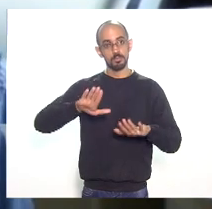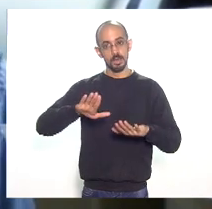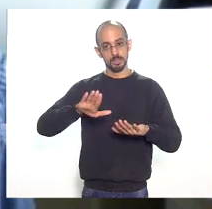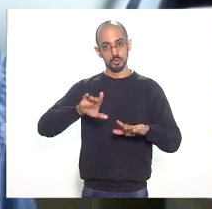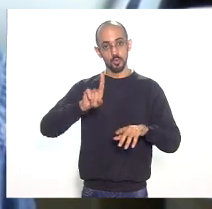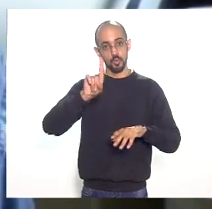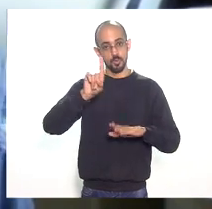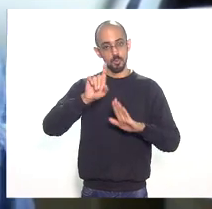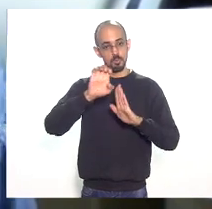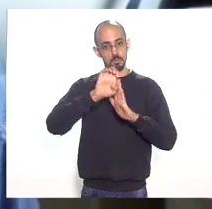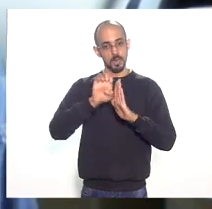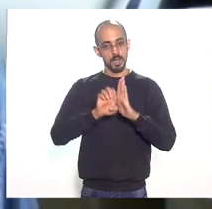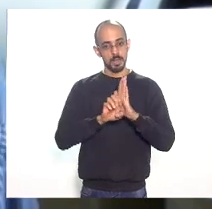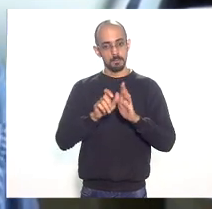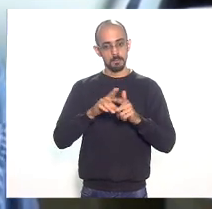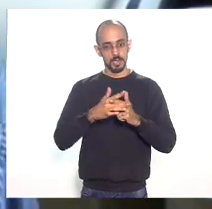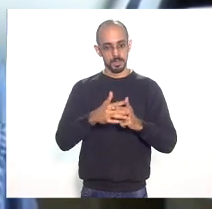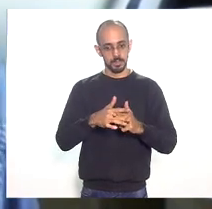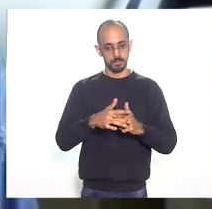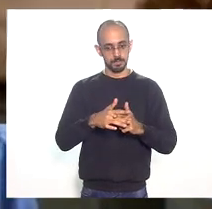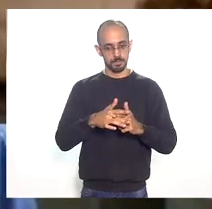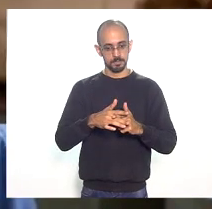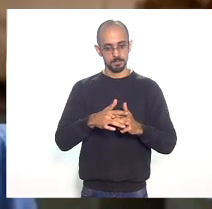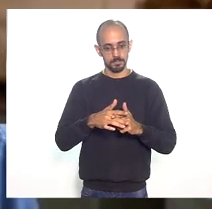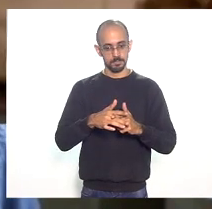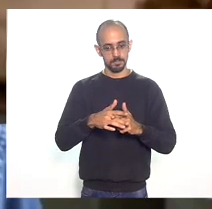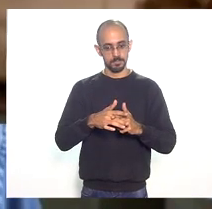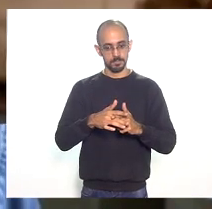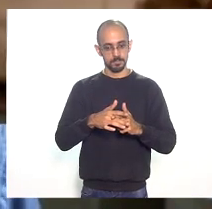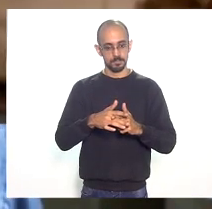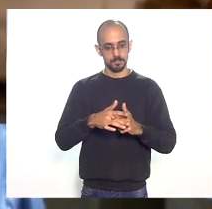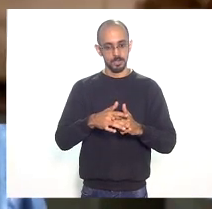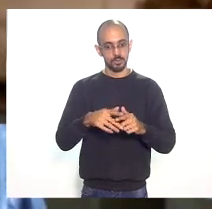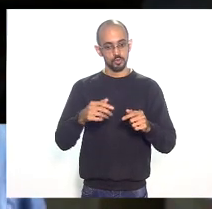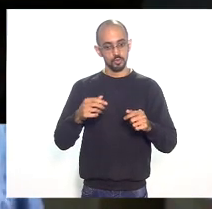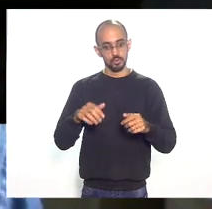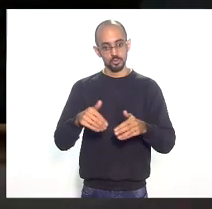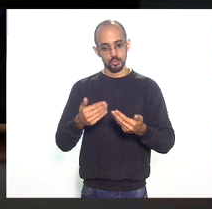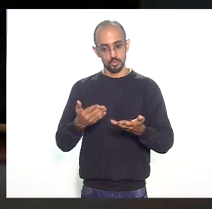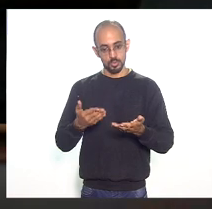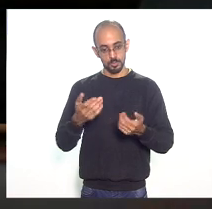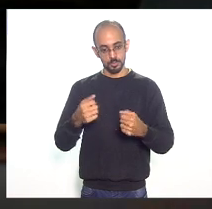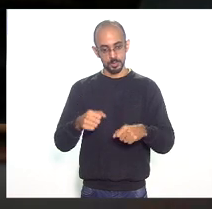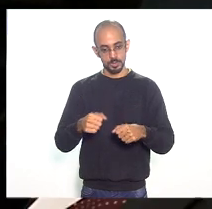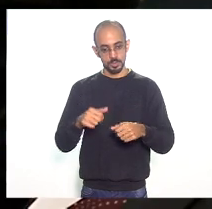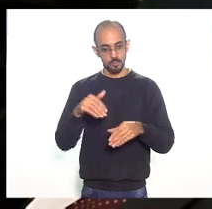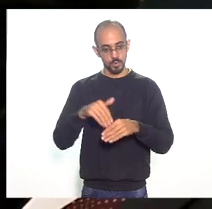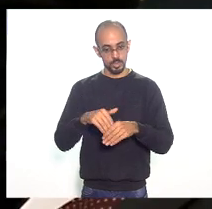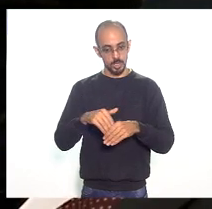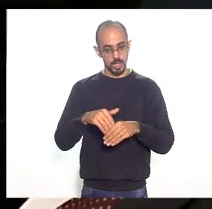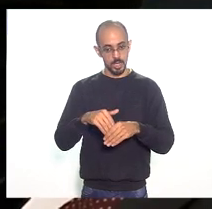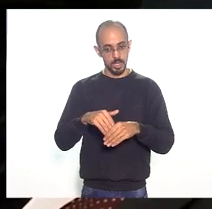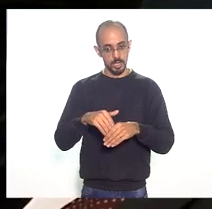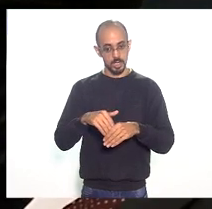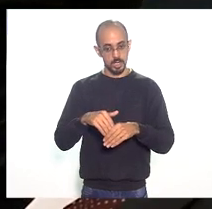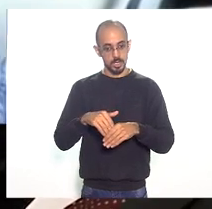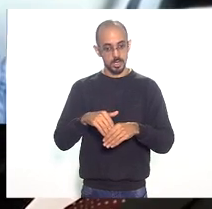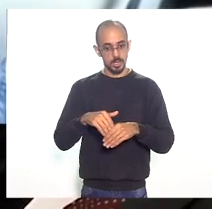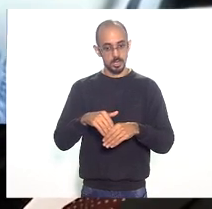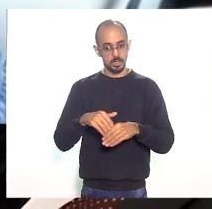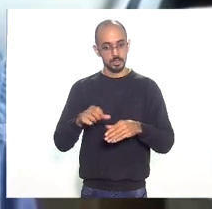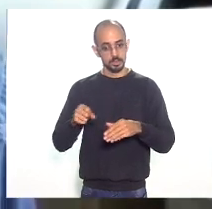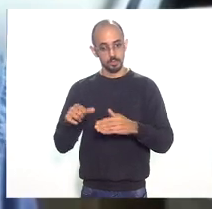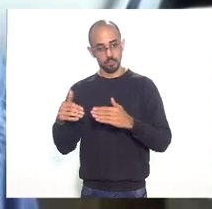emenda. Não dá. Vossa excelência tem que votar favorável com emenda. Sr. Presidente, eu antes